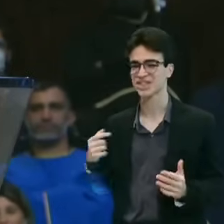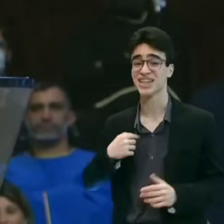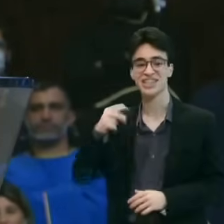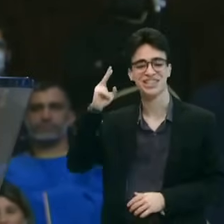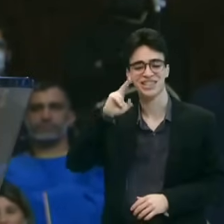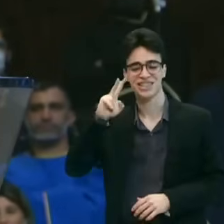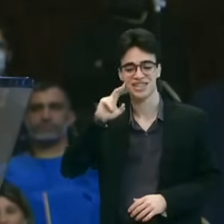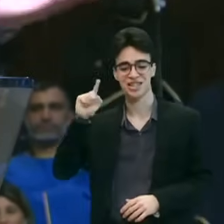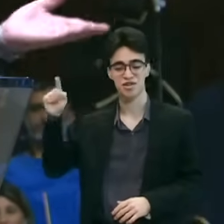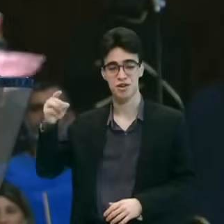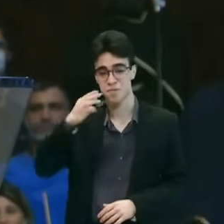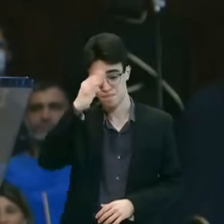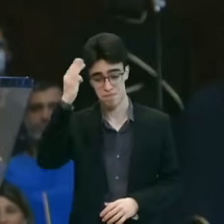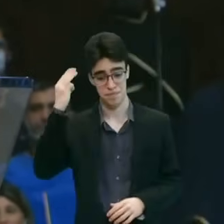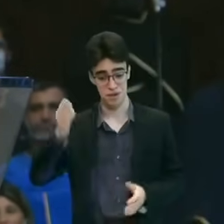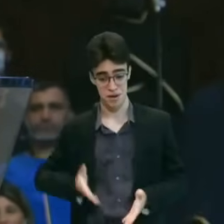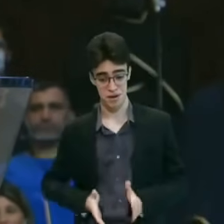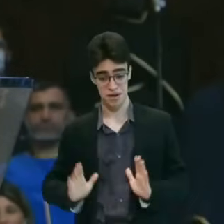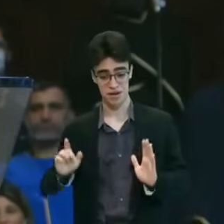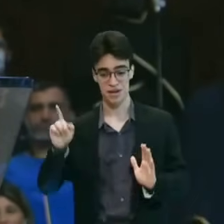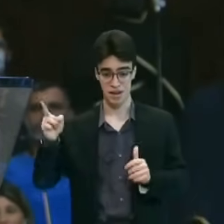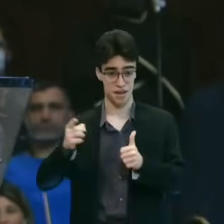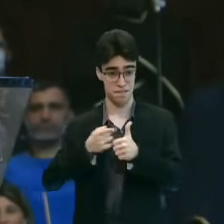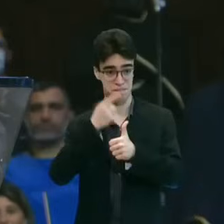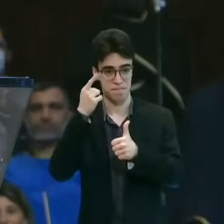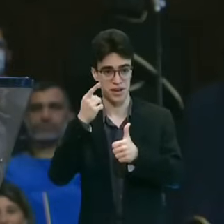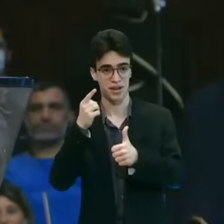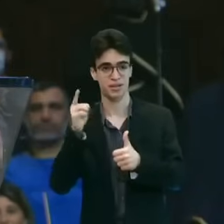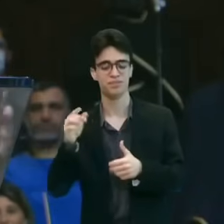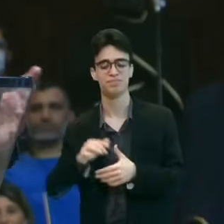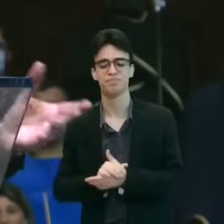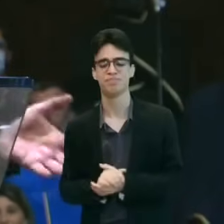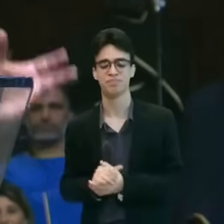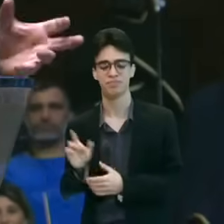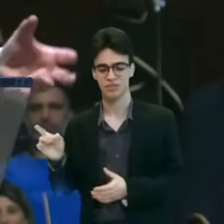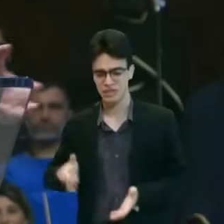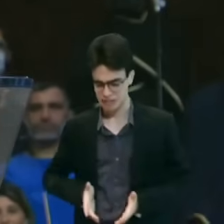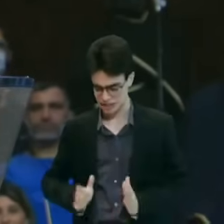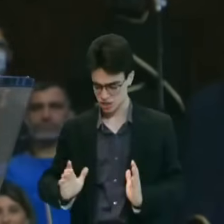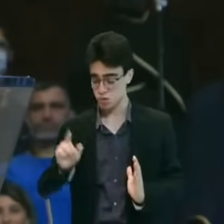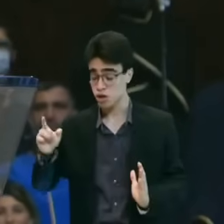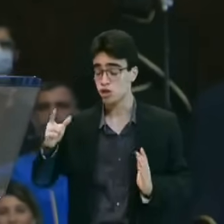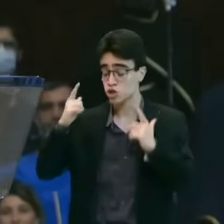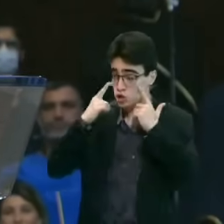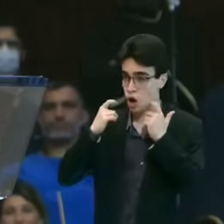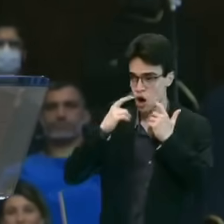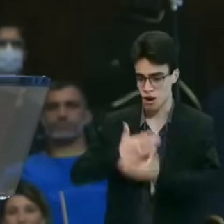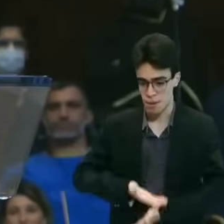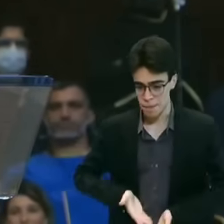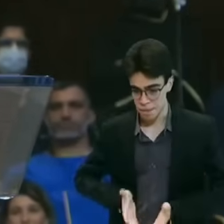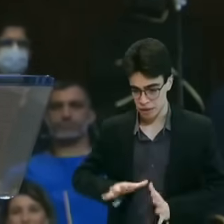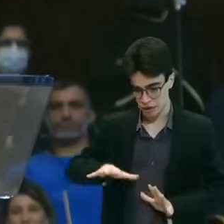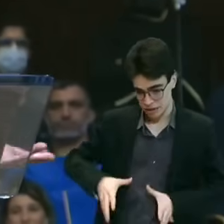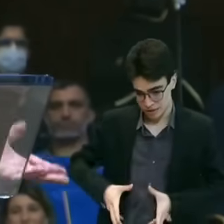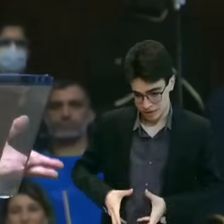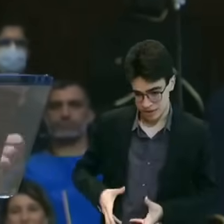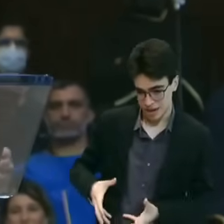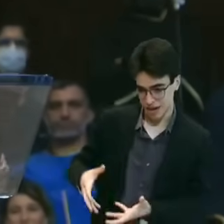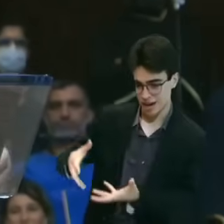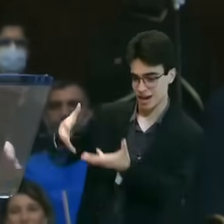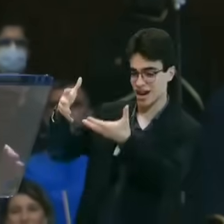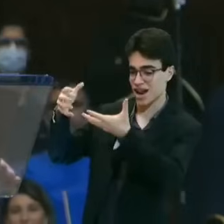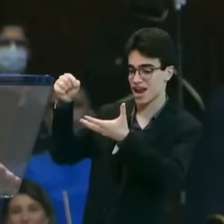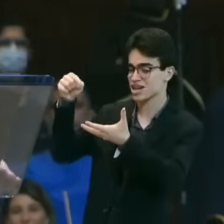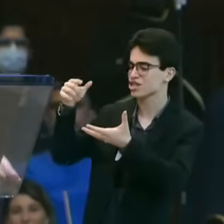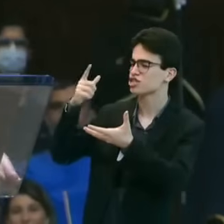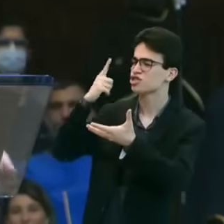Logo que Michel nasceu, nosso primeiro filho, e ele então chorou, né, tirando lá do ventre da mamãe, ele